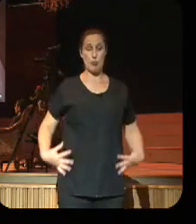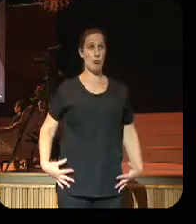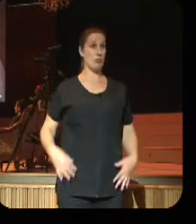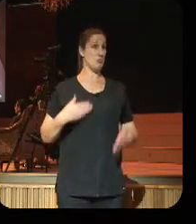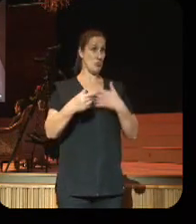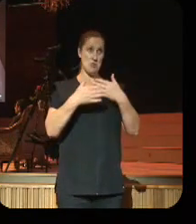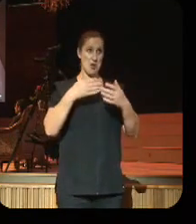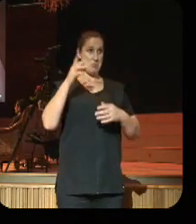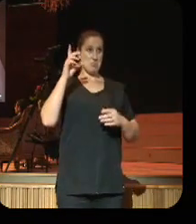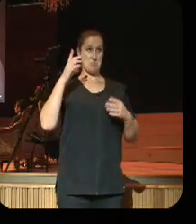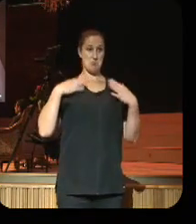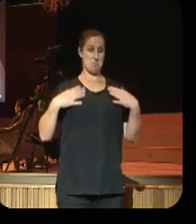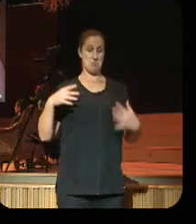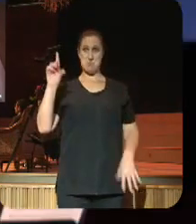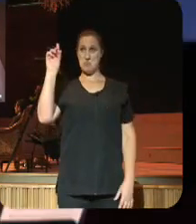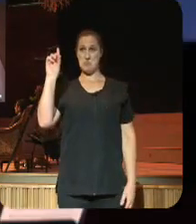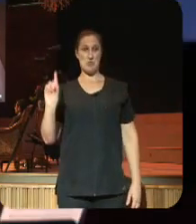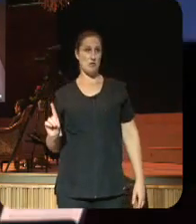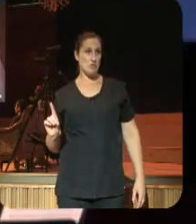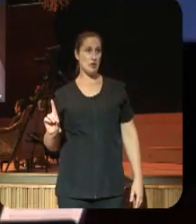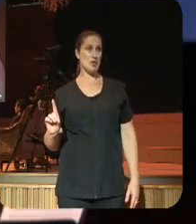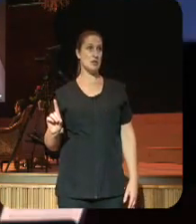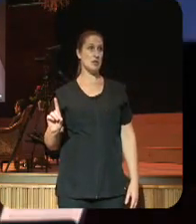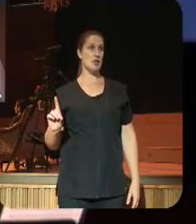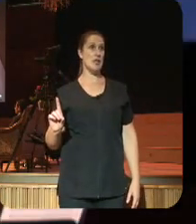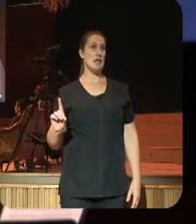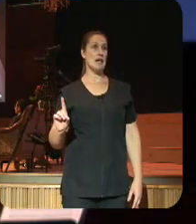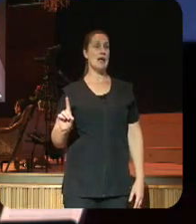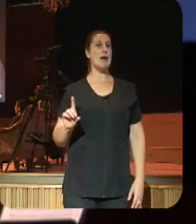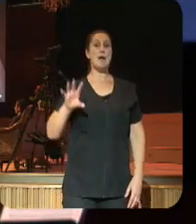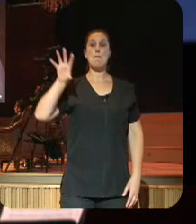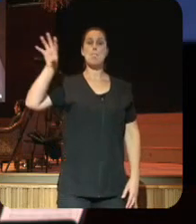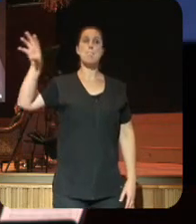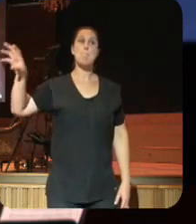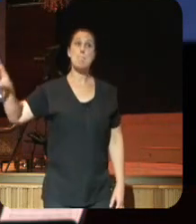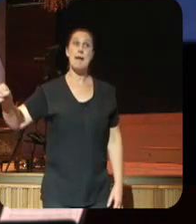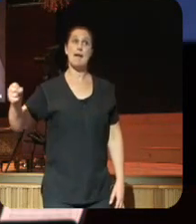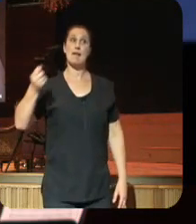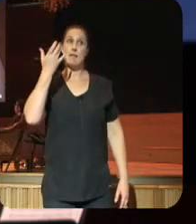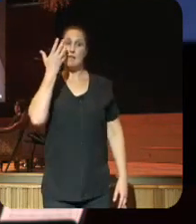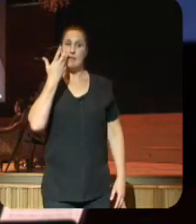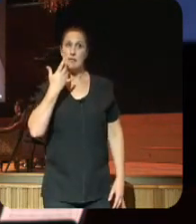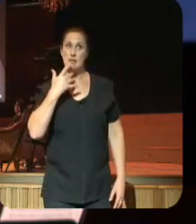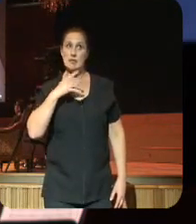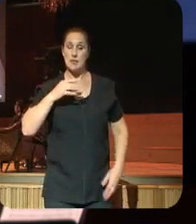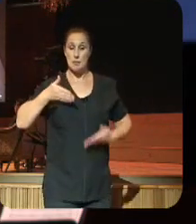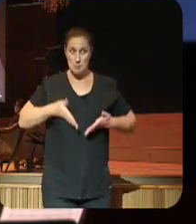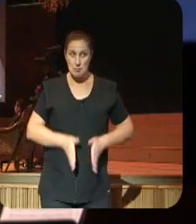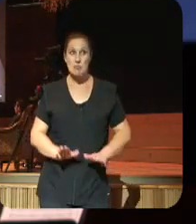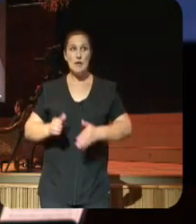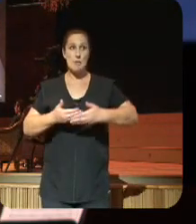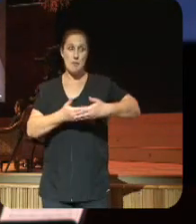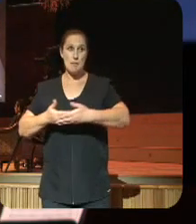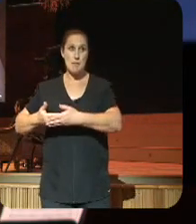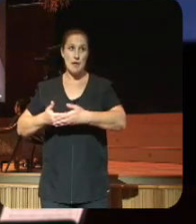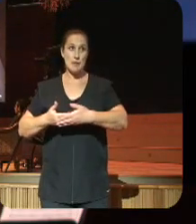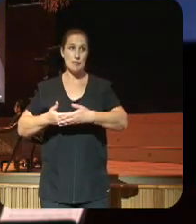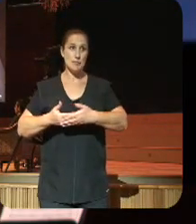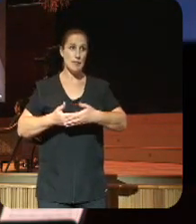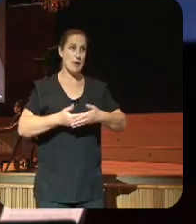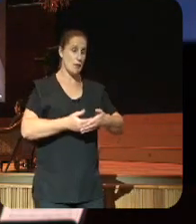nascimento, que a comunidade pega essa criança viva e a